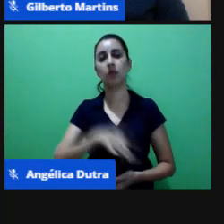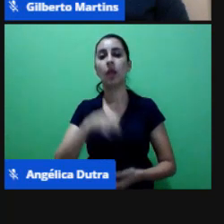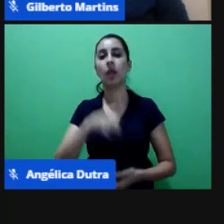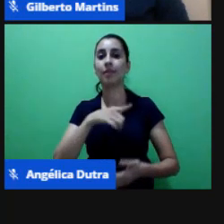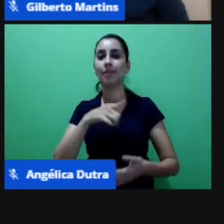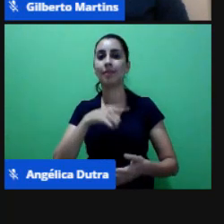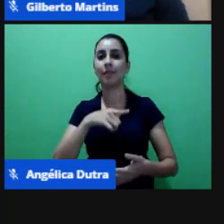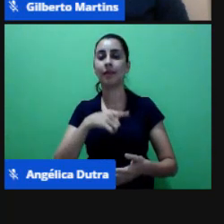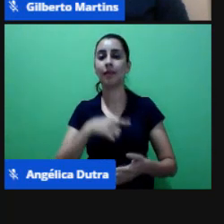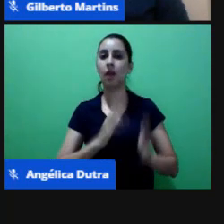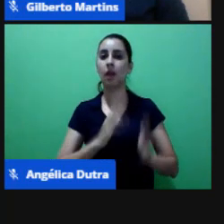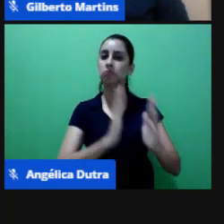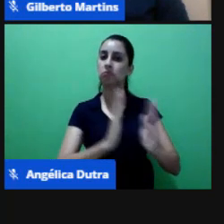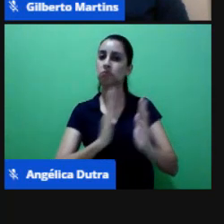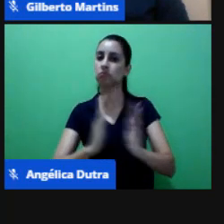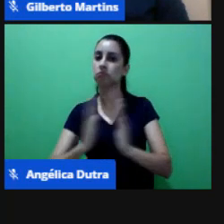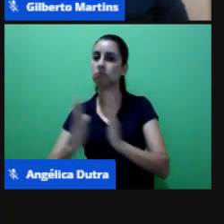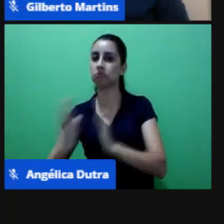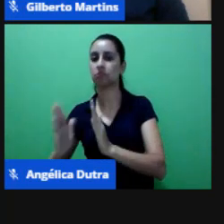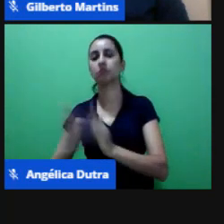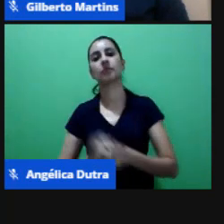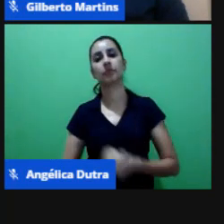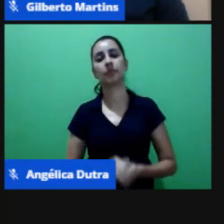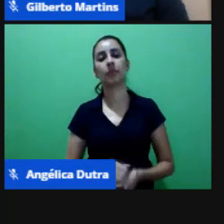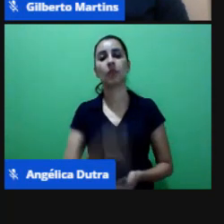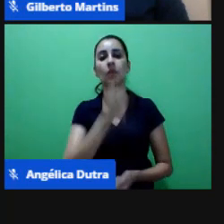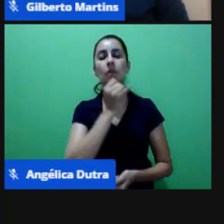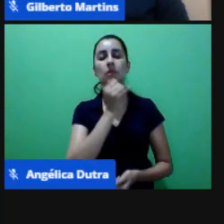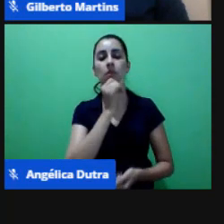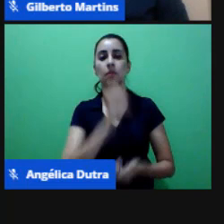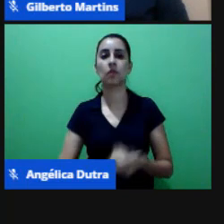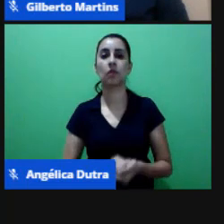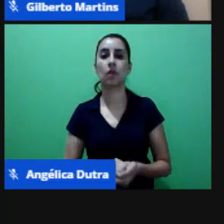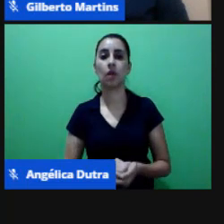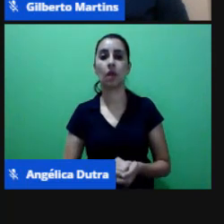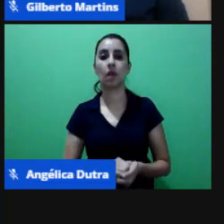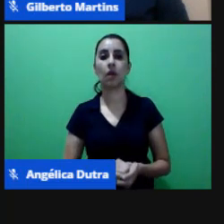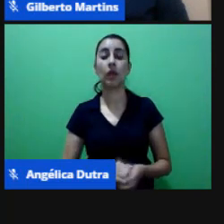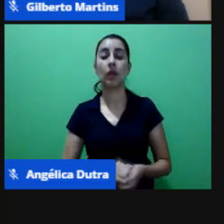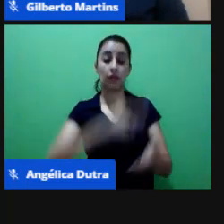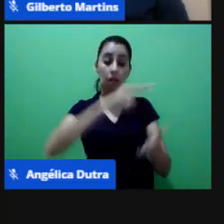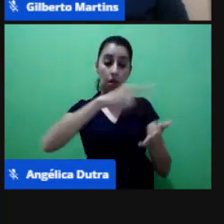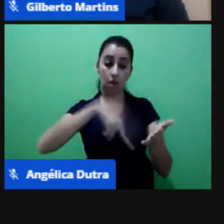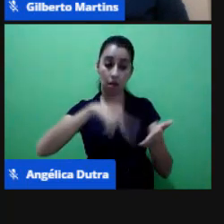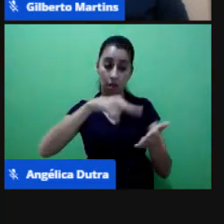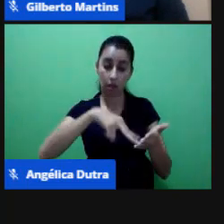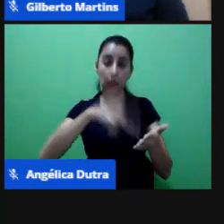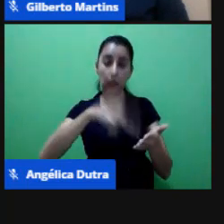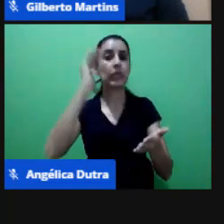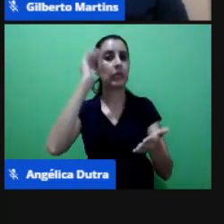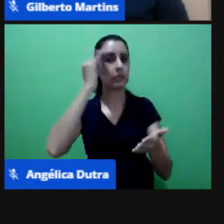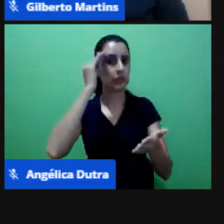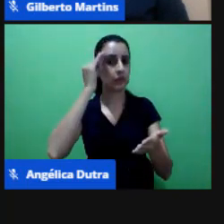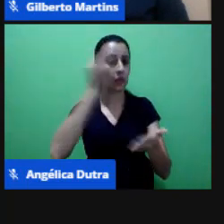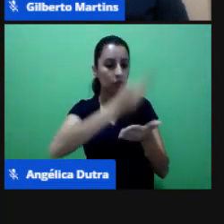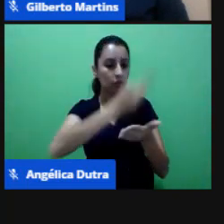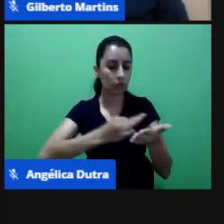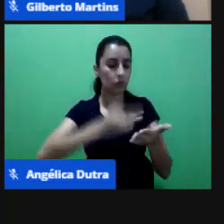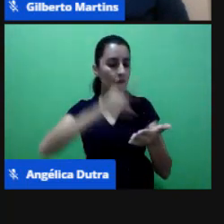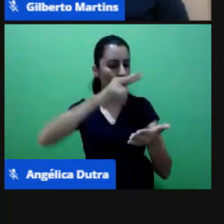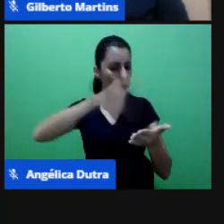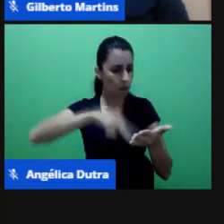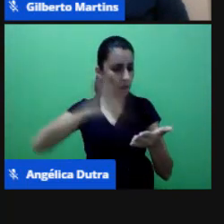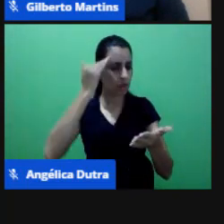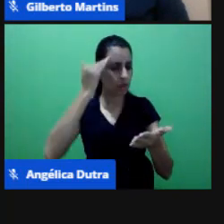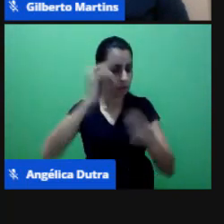de atuação. Então, olha só, o último item desse slide é ler e compreender textos do